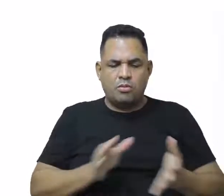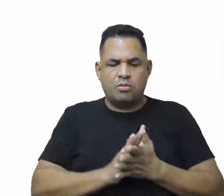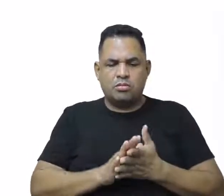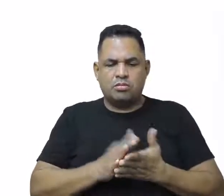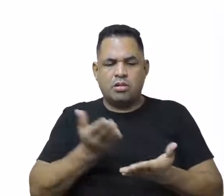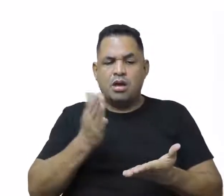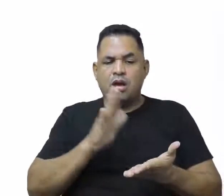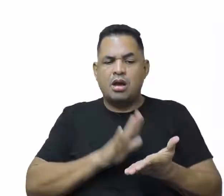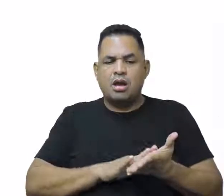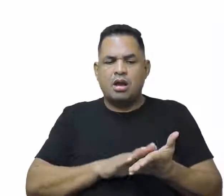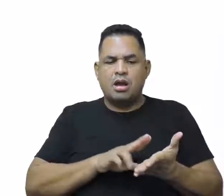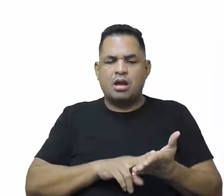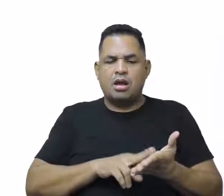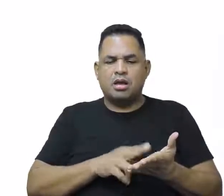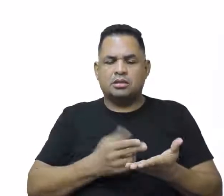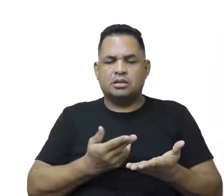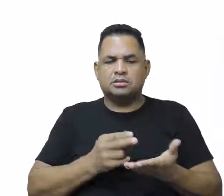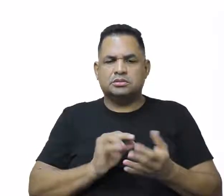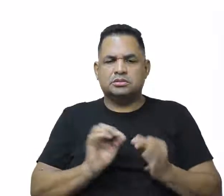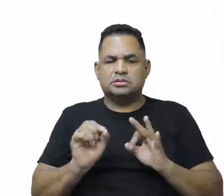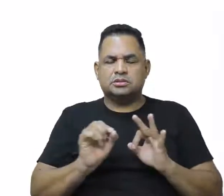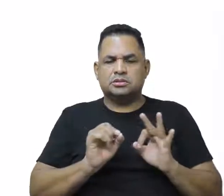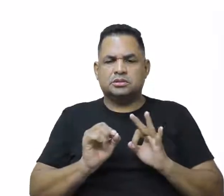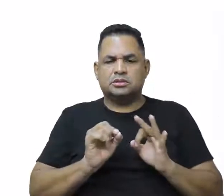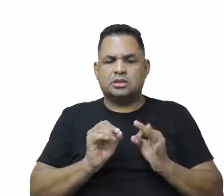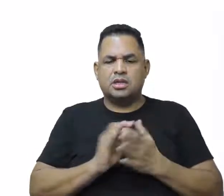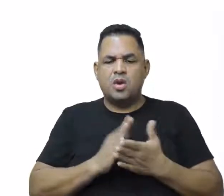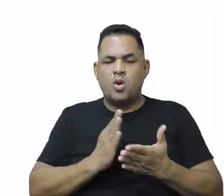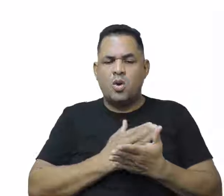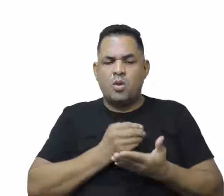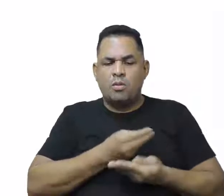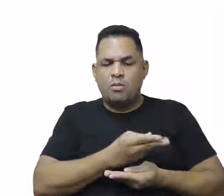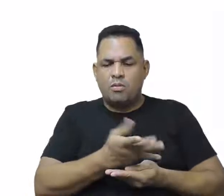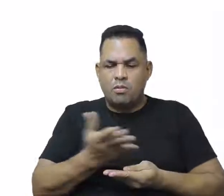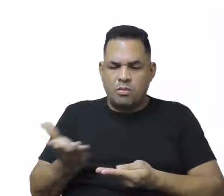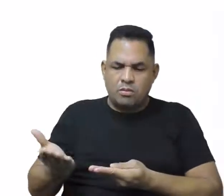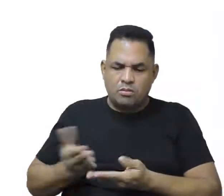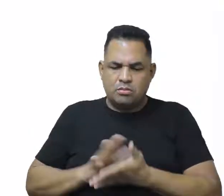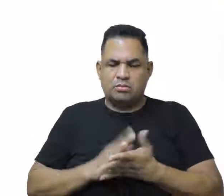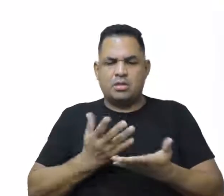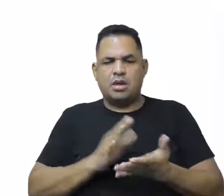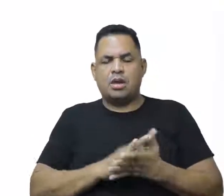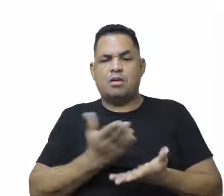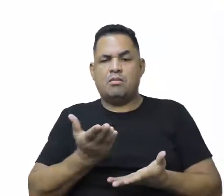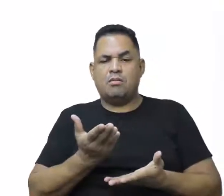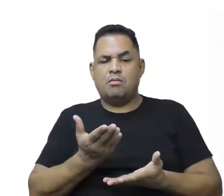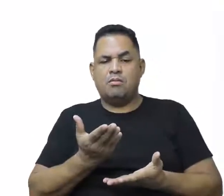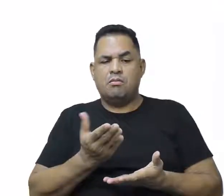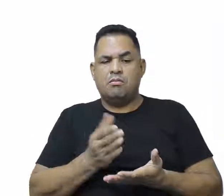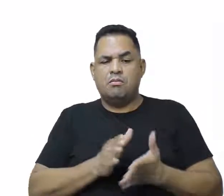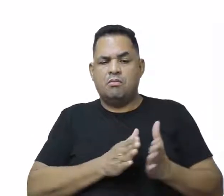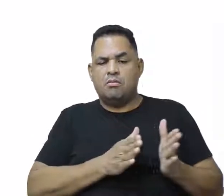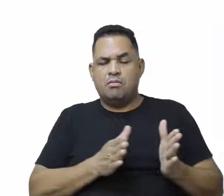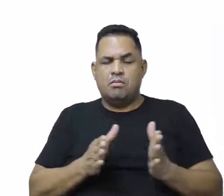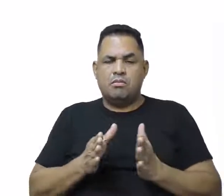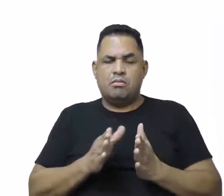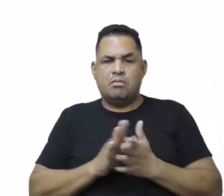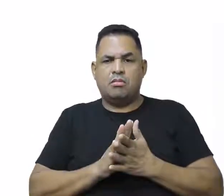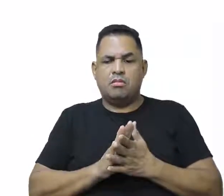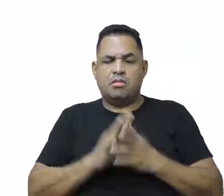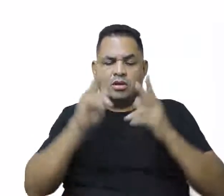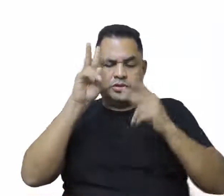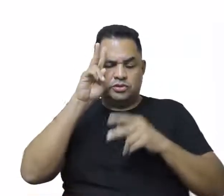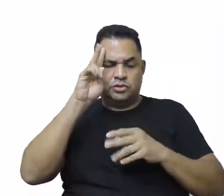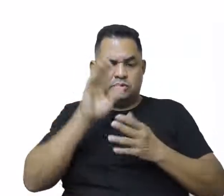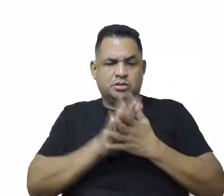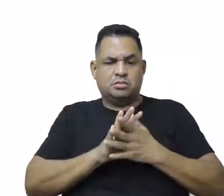não inventou. Pois o jogo de cartas é um dado da história e da